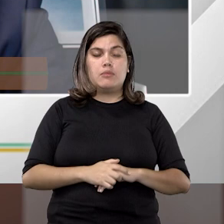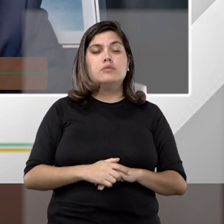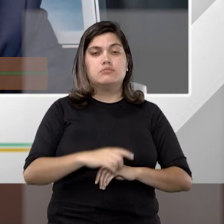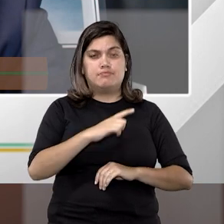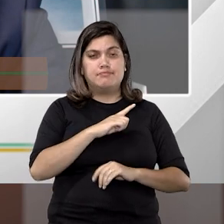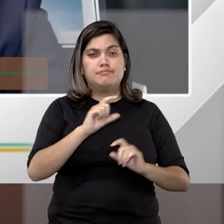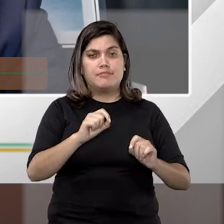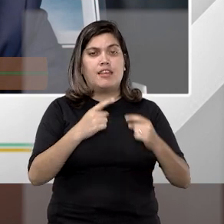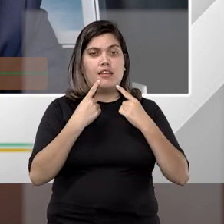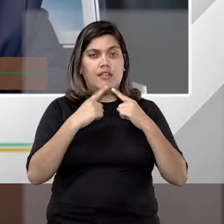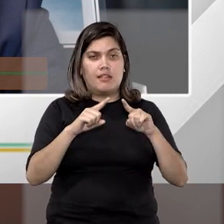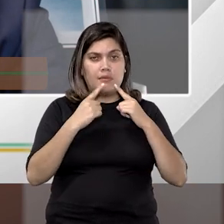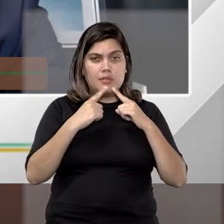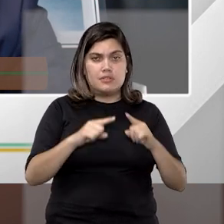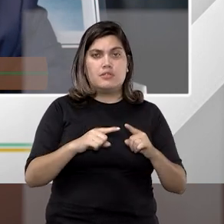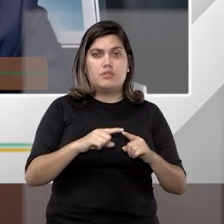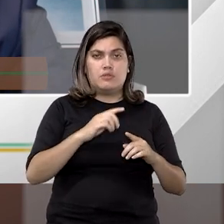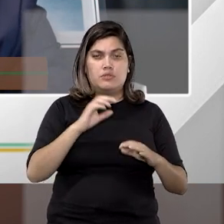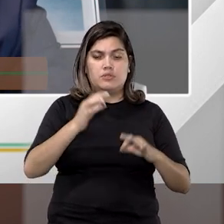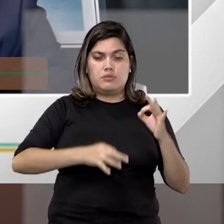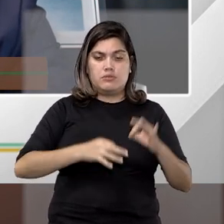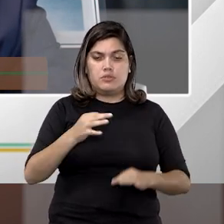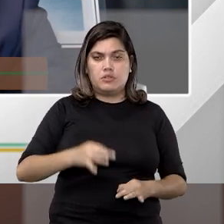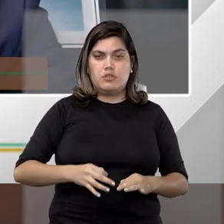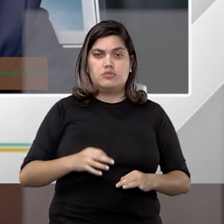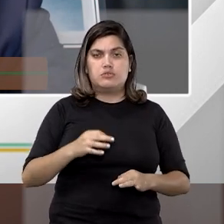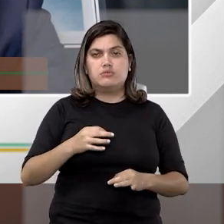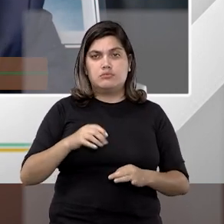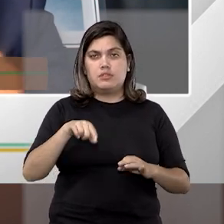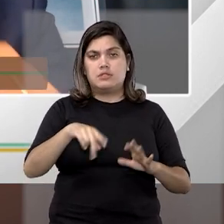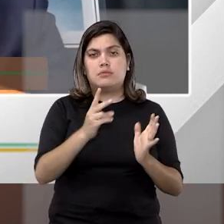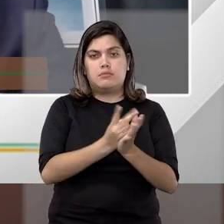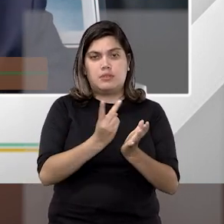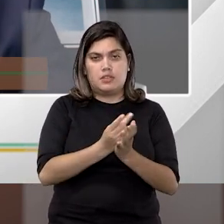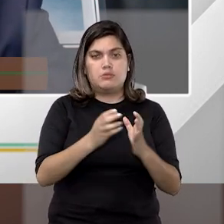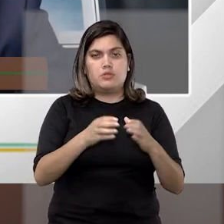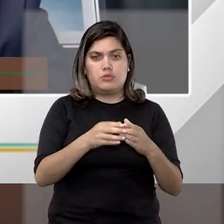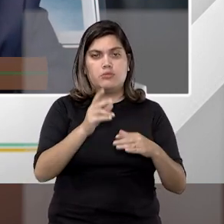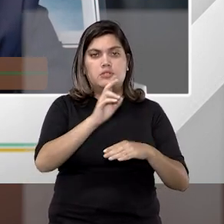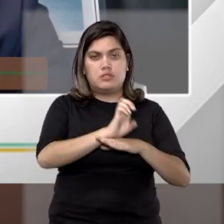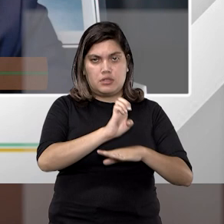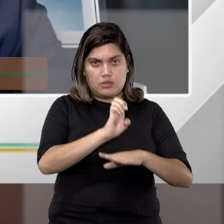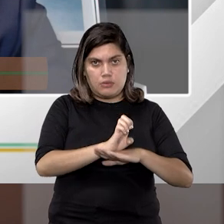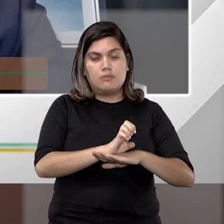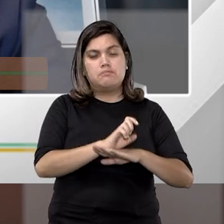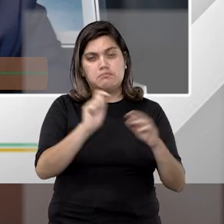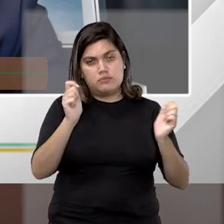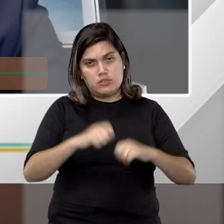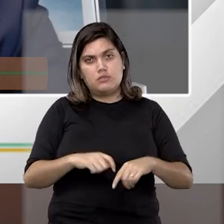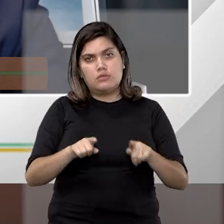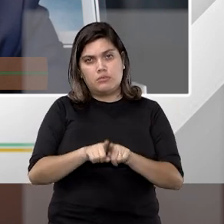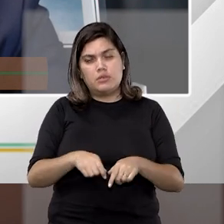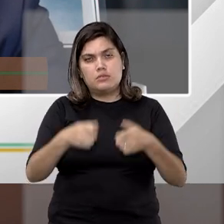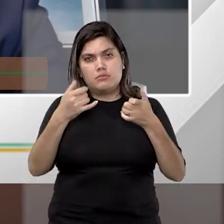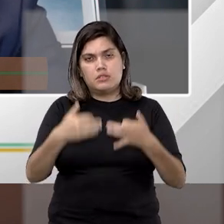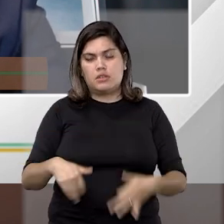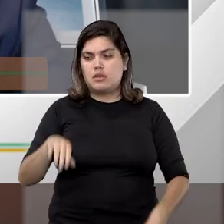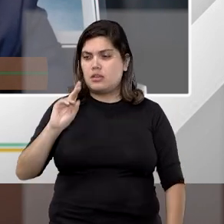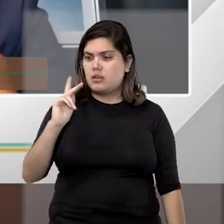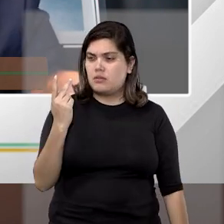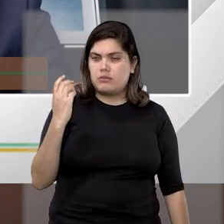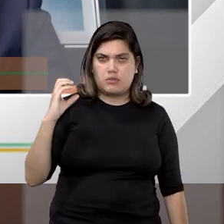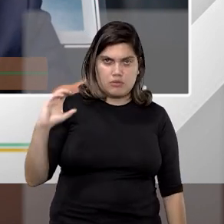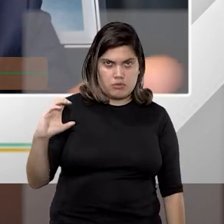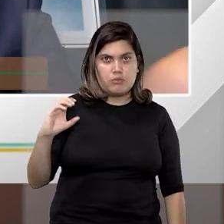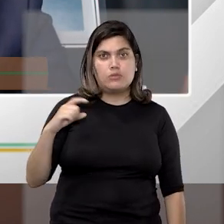cabe também a reclamação ao Tribunal de Justiça do estado Daquela turma Além disso é possível também